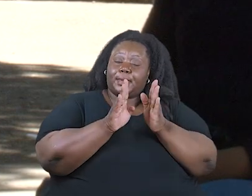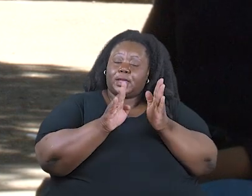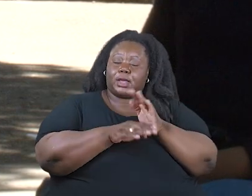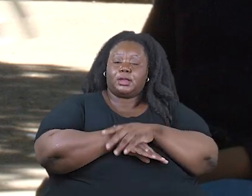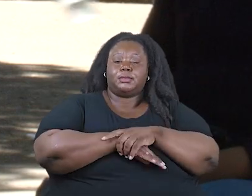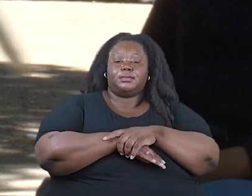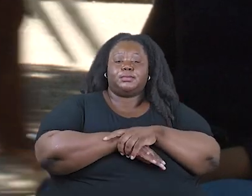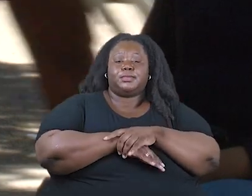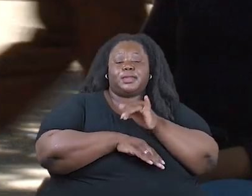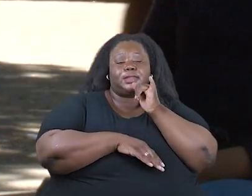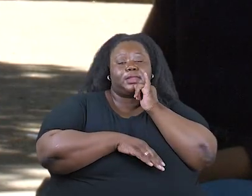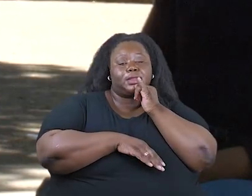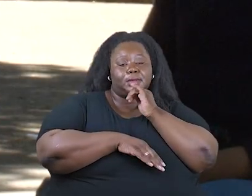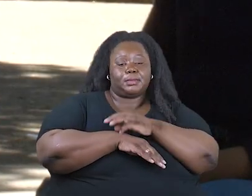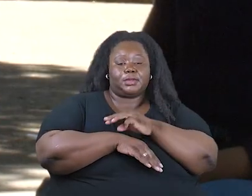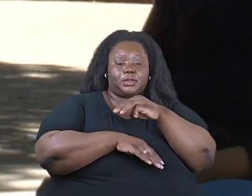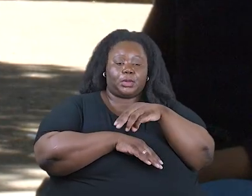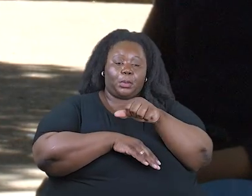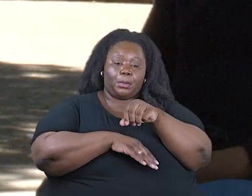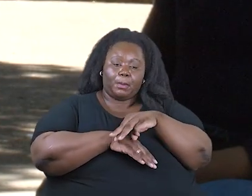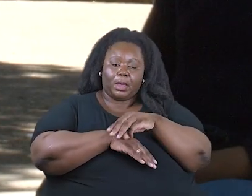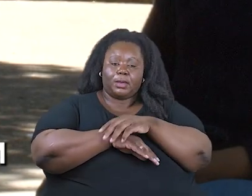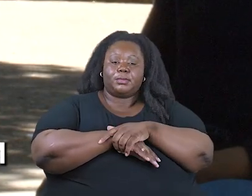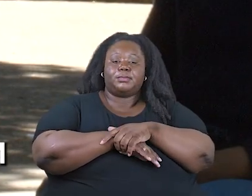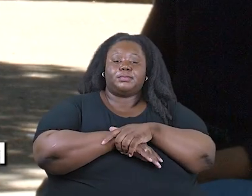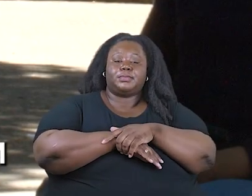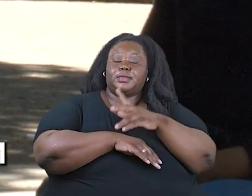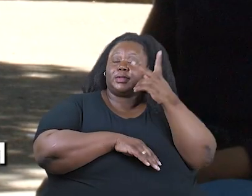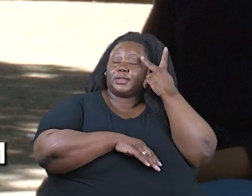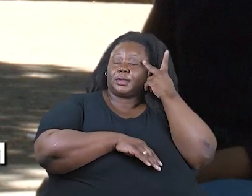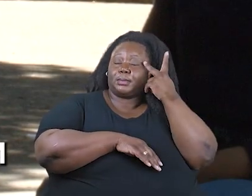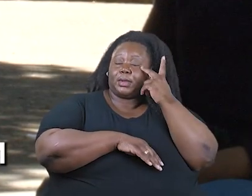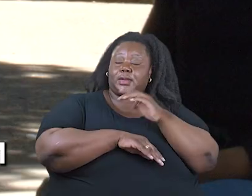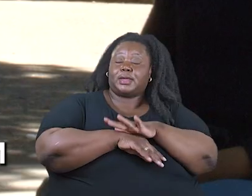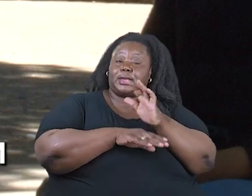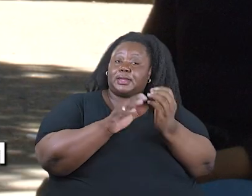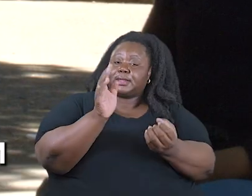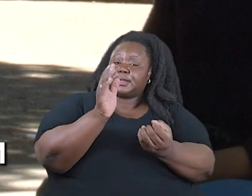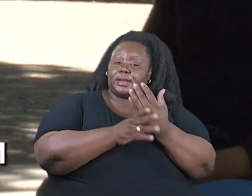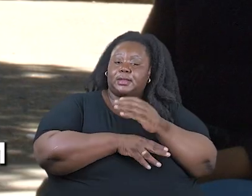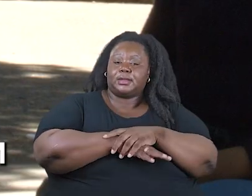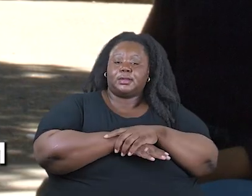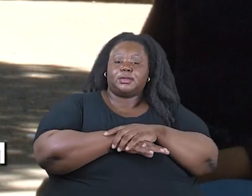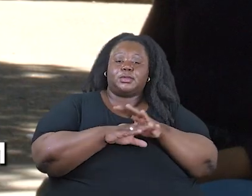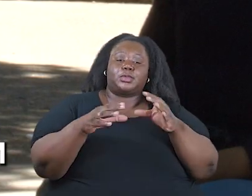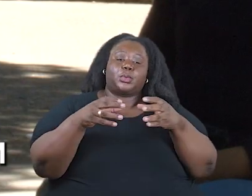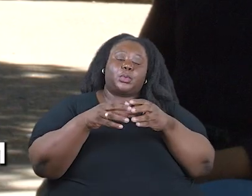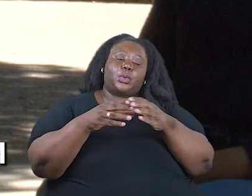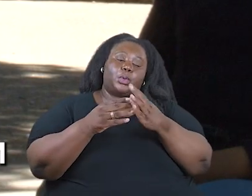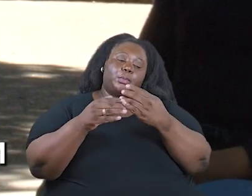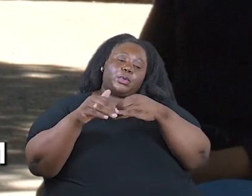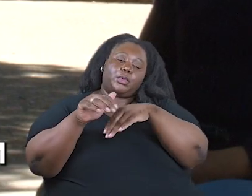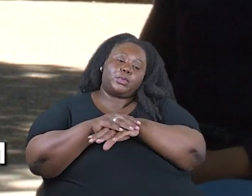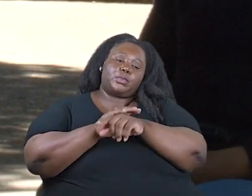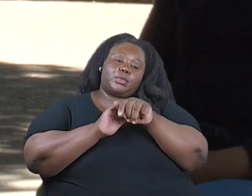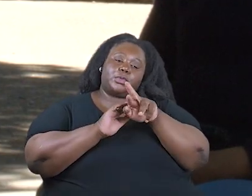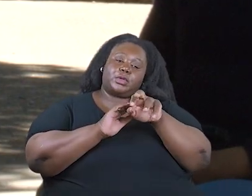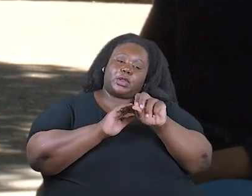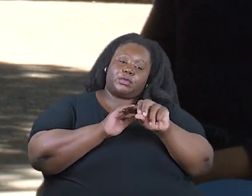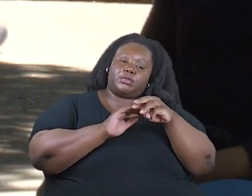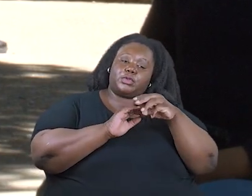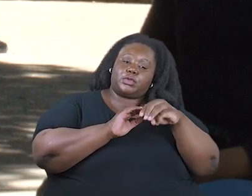pequenas. Aí, por exemplo, o MAN de São Paulo, eles criaram um clube de colecionadores de gravura do